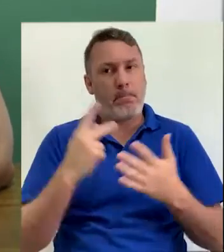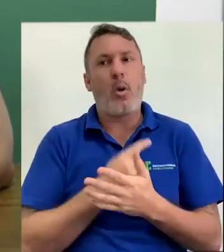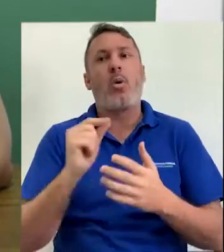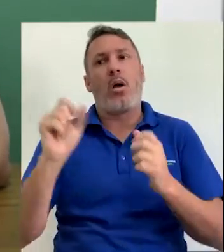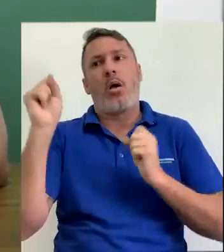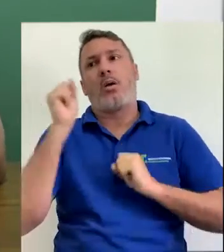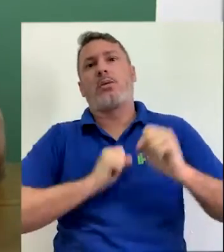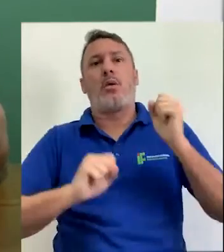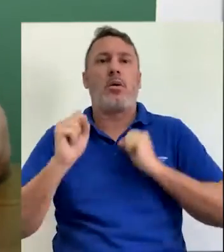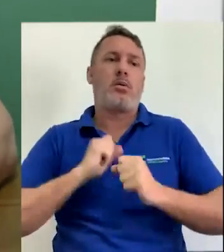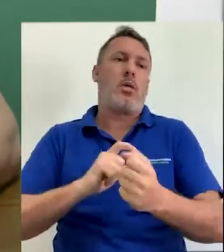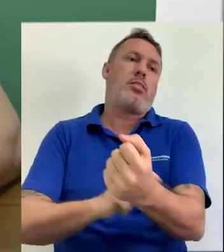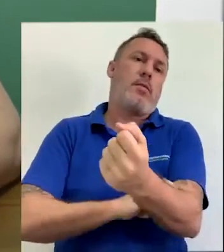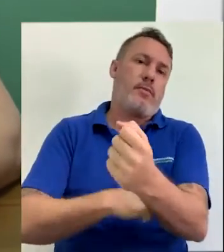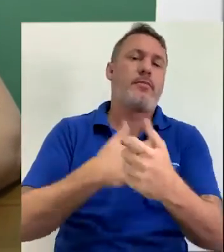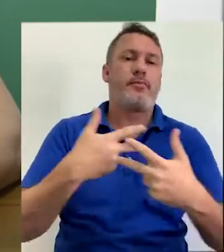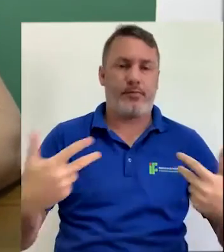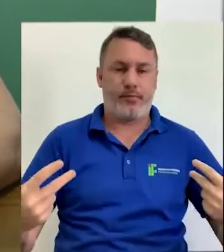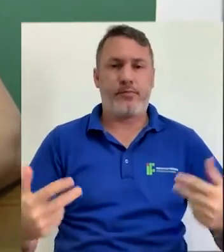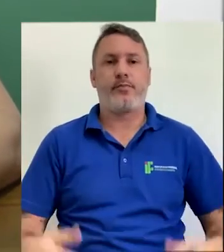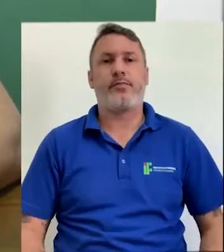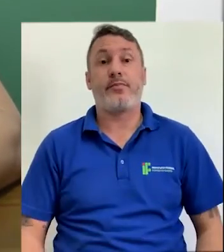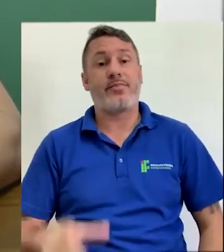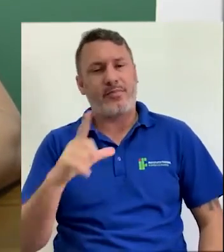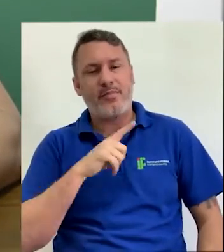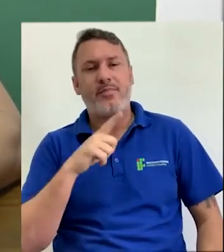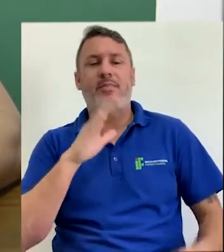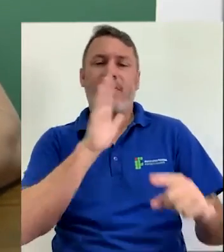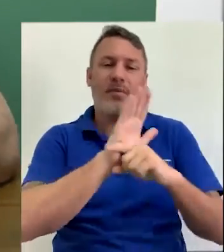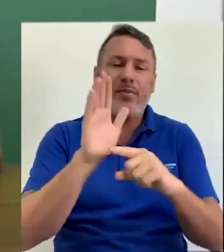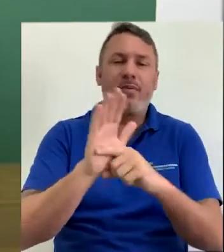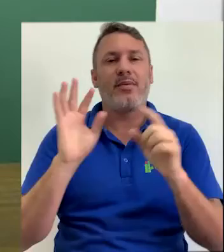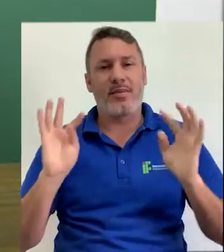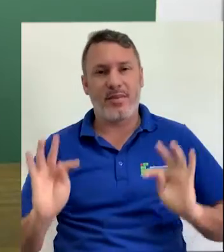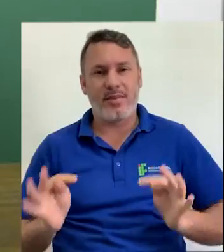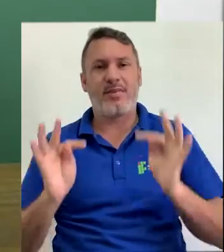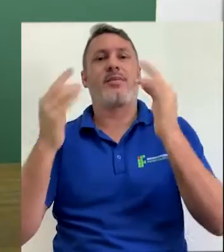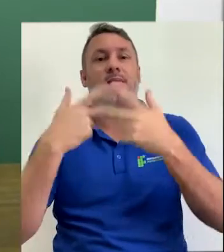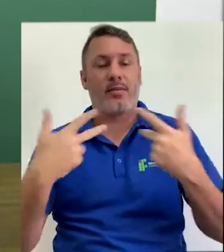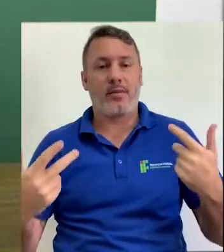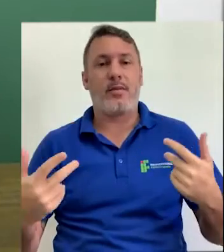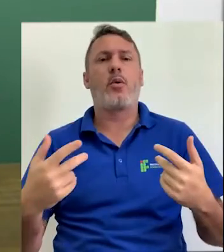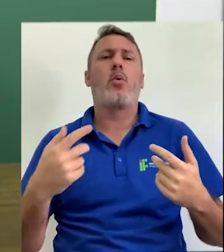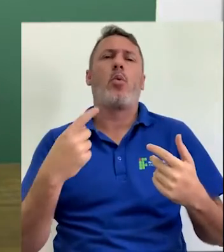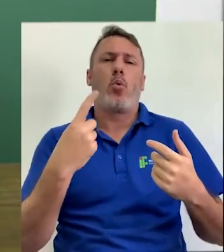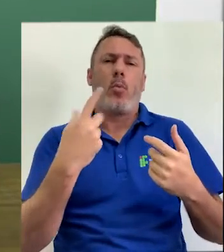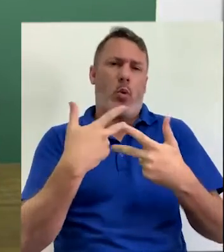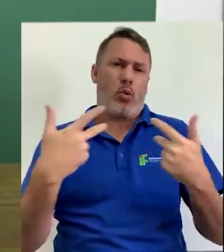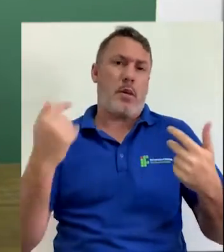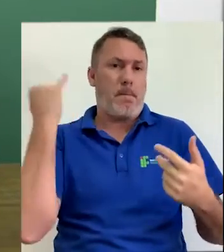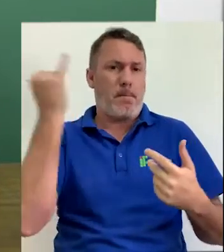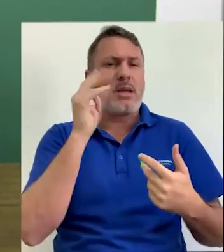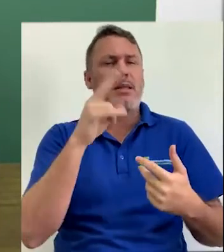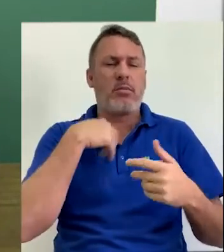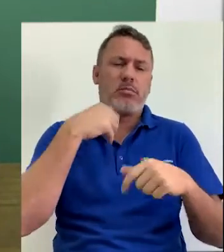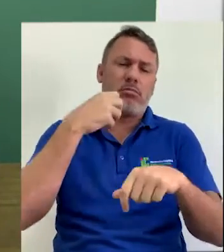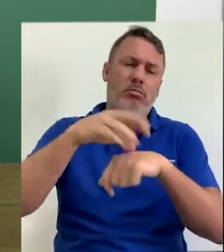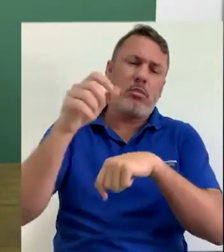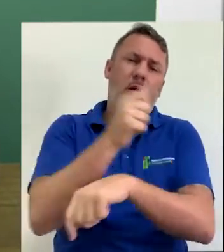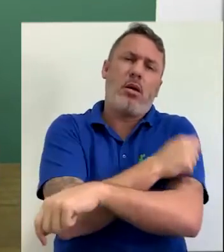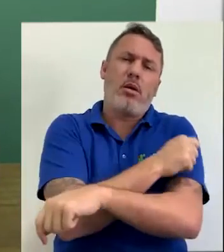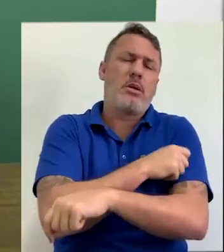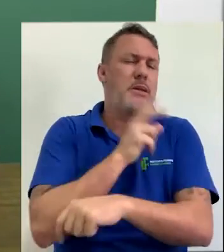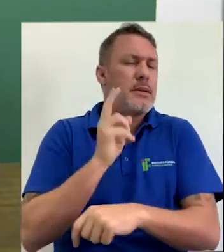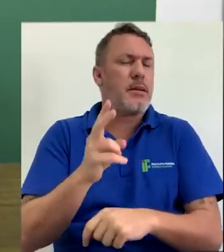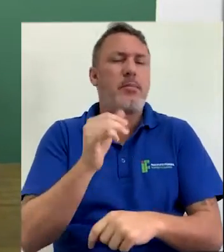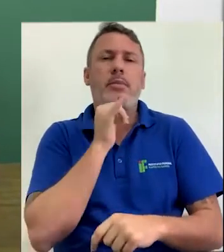Dentro dessa organização de estudos com aparato tecnológico, uma das coisas importantes que eu sempre recomendo